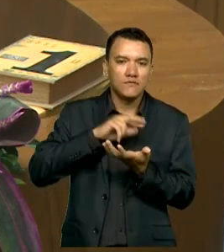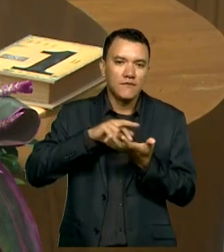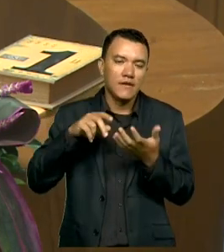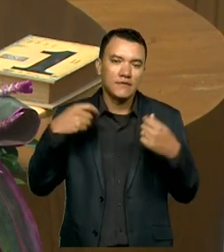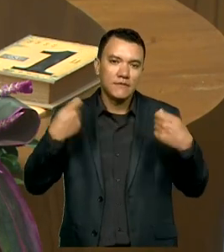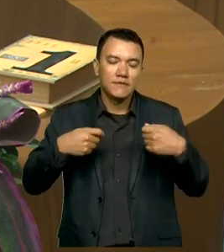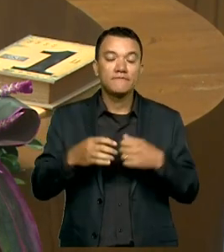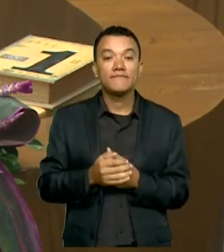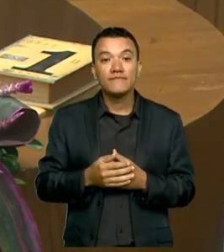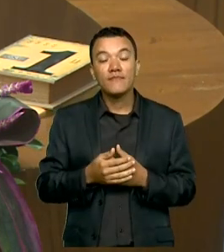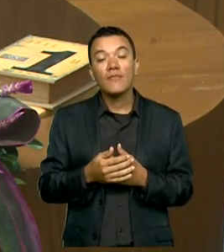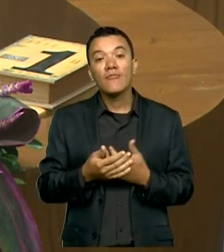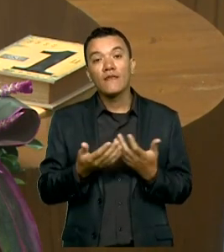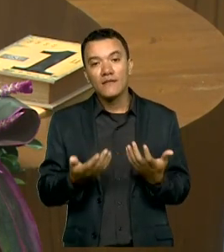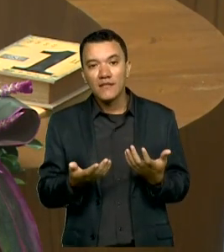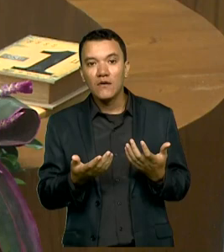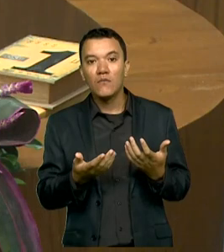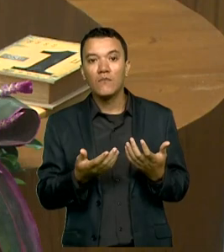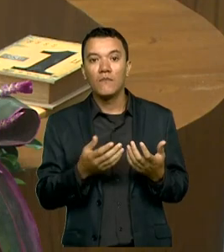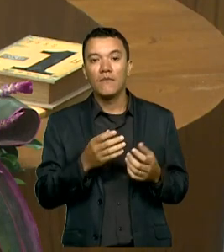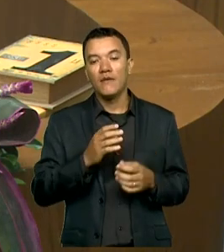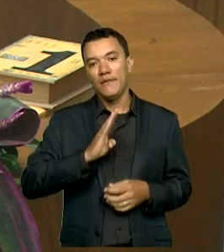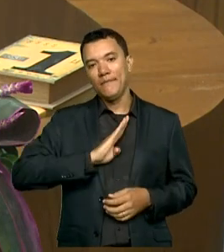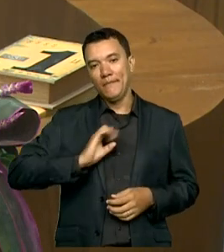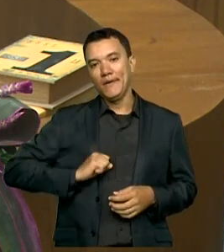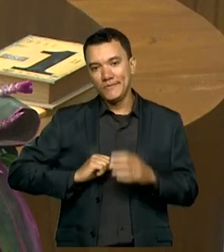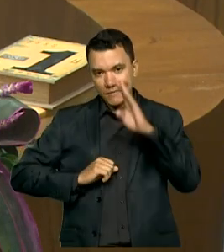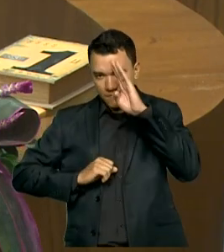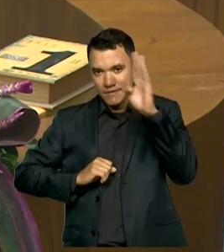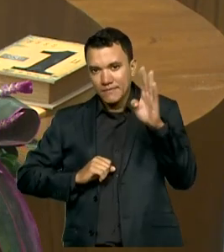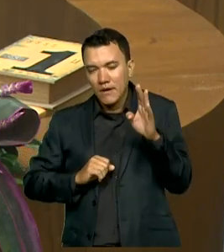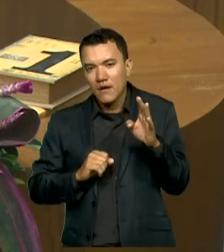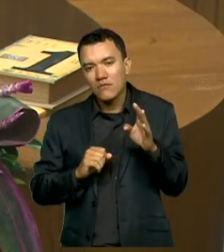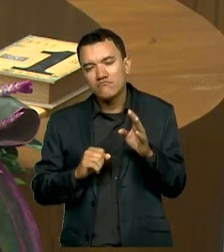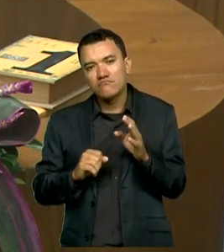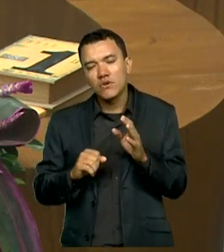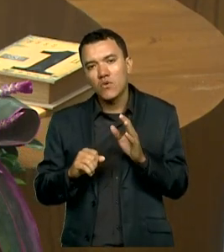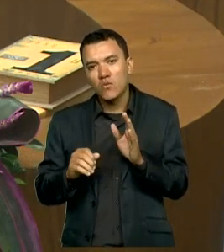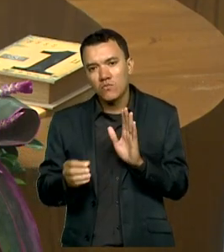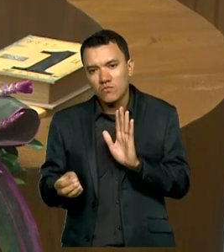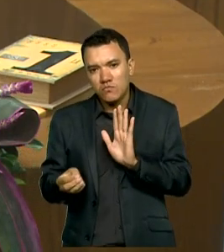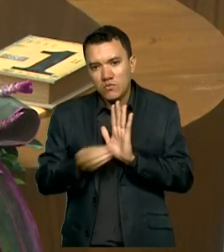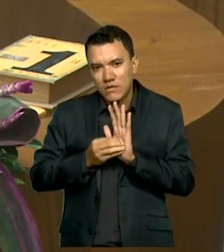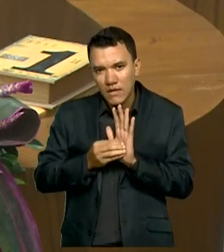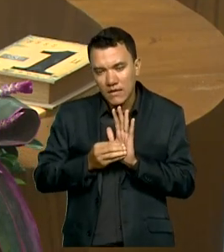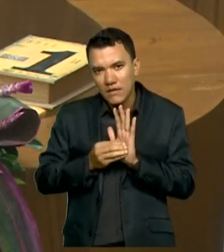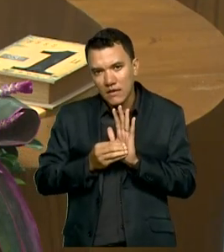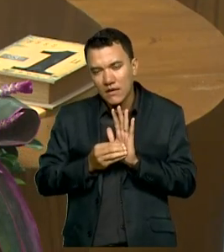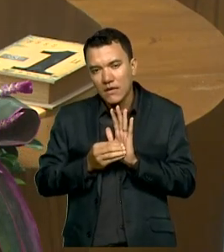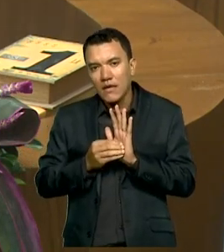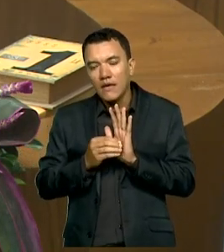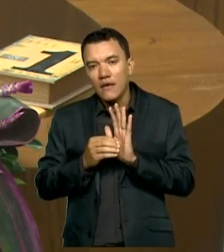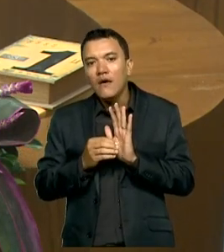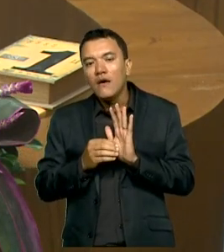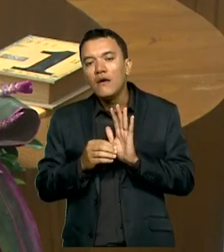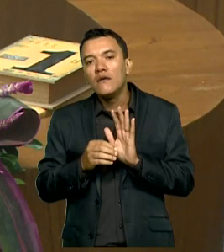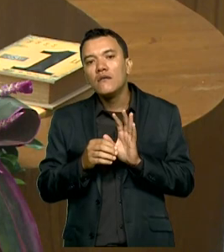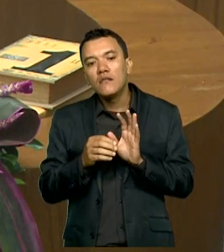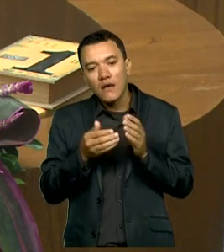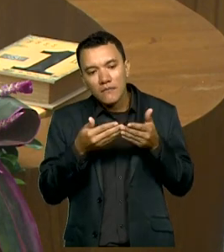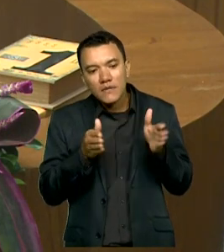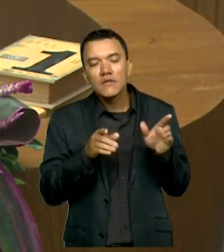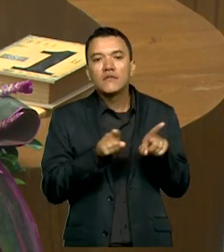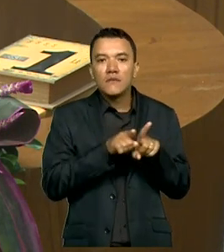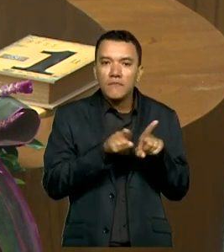sede daqueles 14 municípios, coloquei a emenda para que a gente abra também espaço também para todas